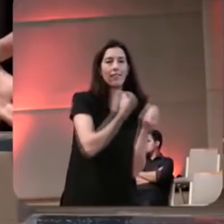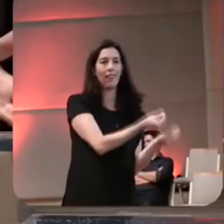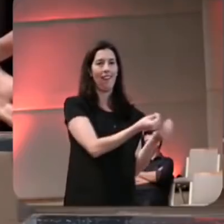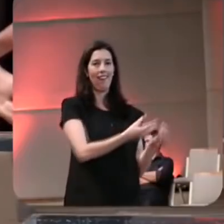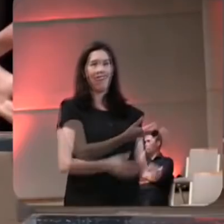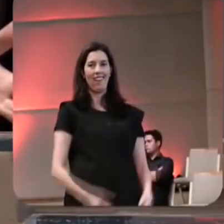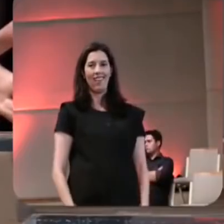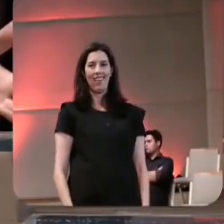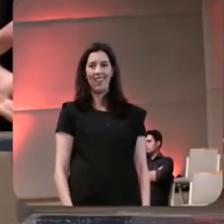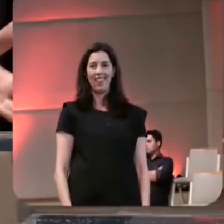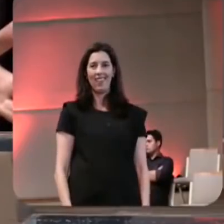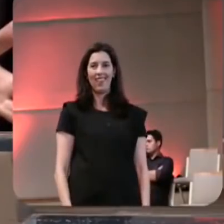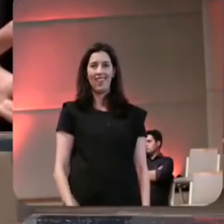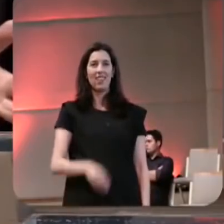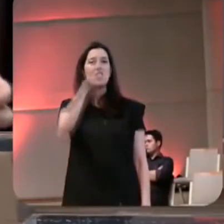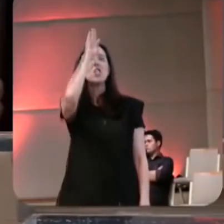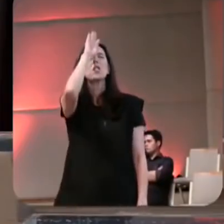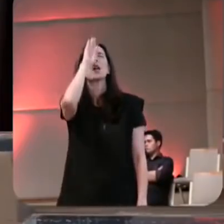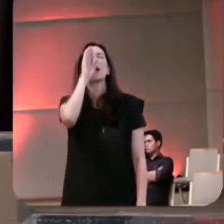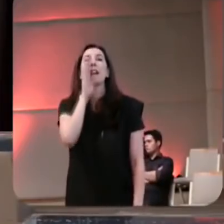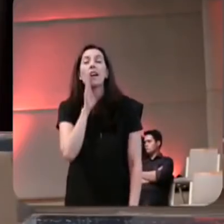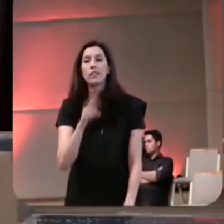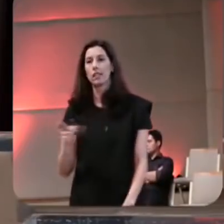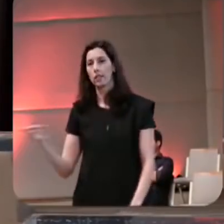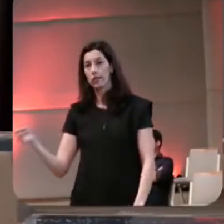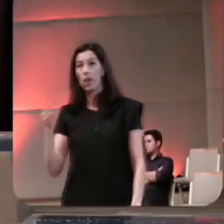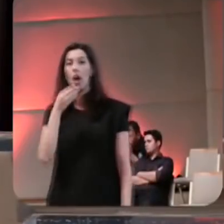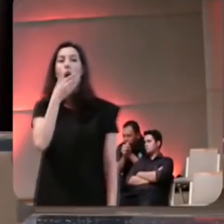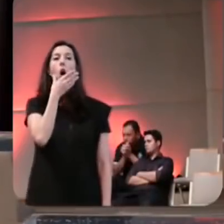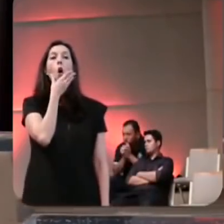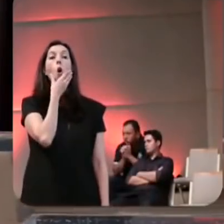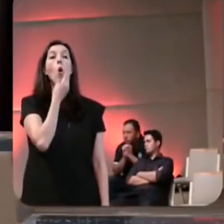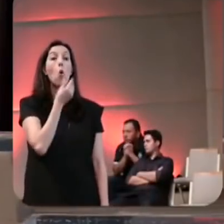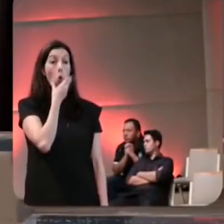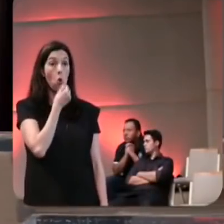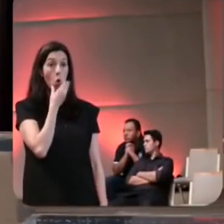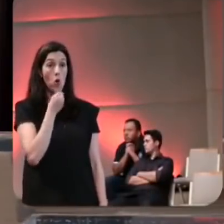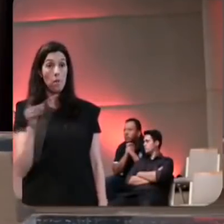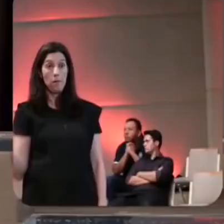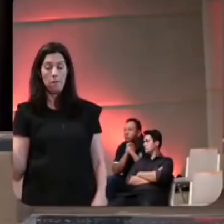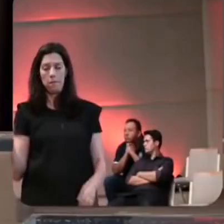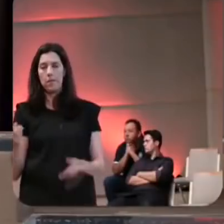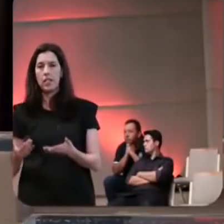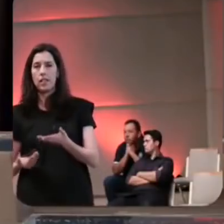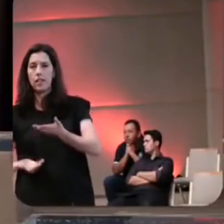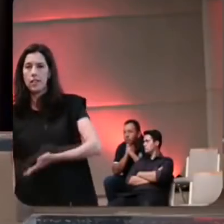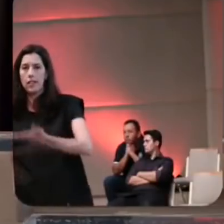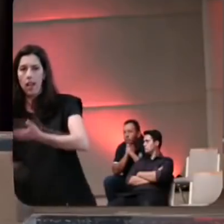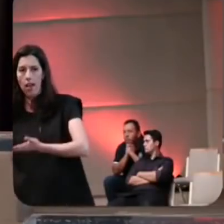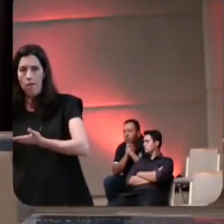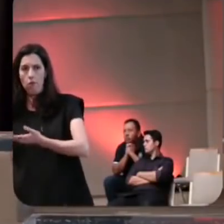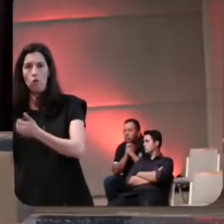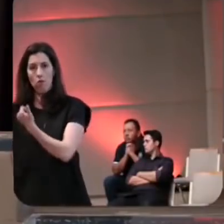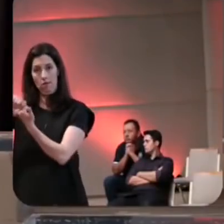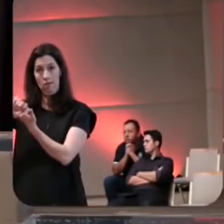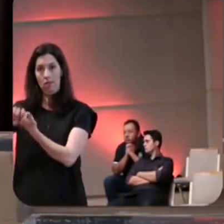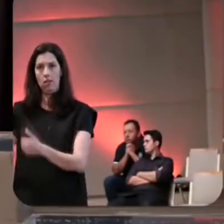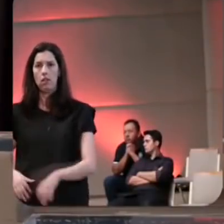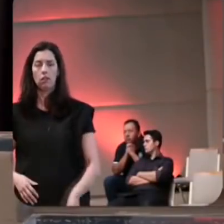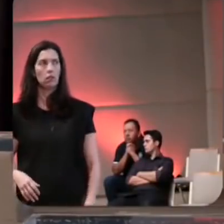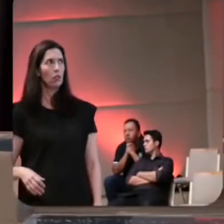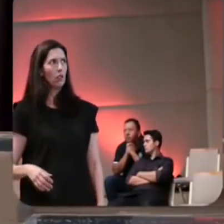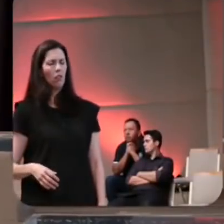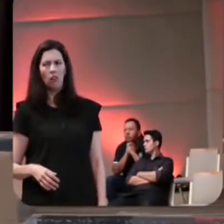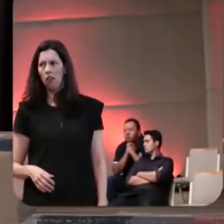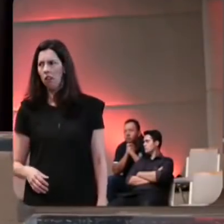oportunidade que ele está perdendo. E ele começa a correr atrás da carruagem de Naamã.